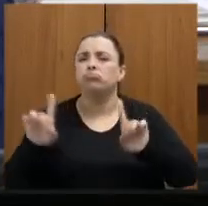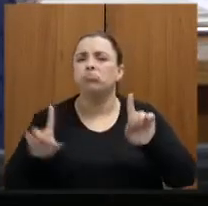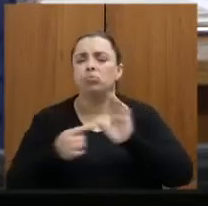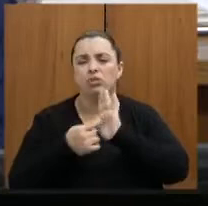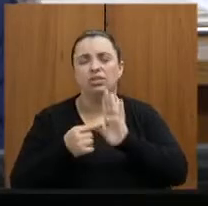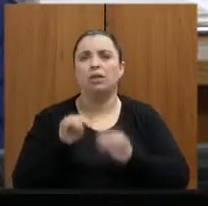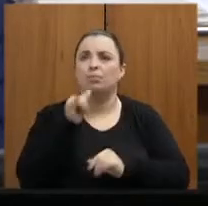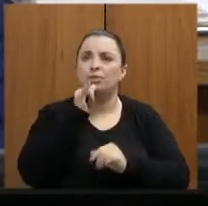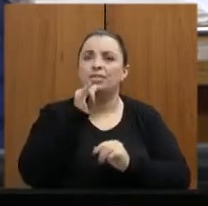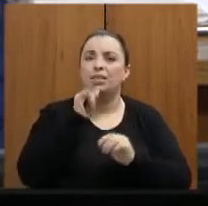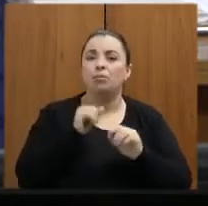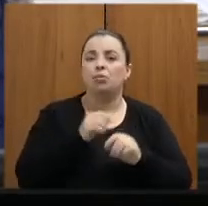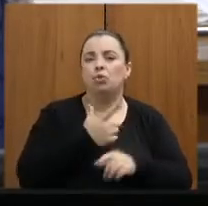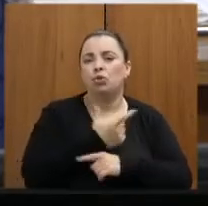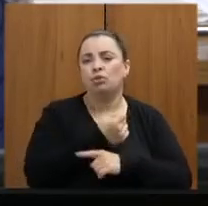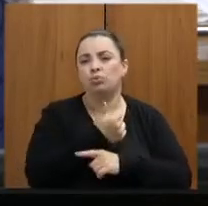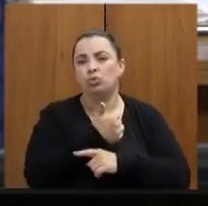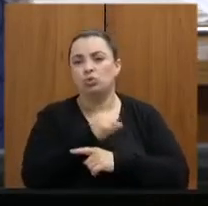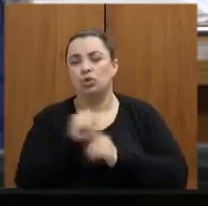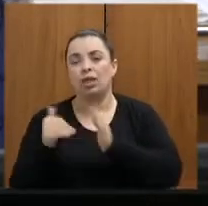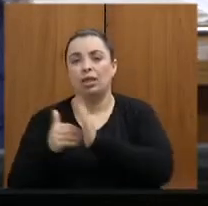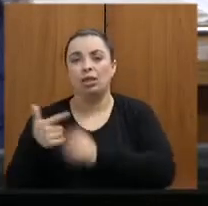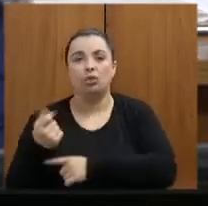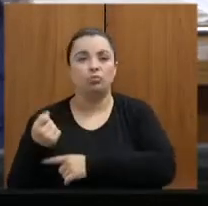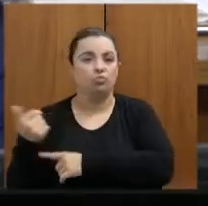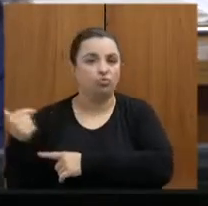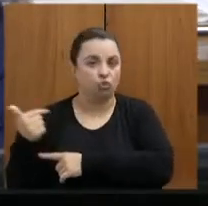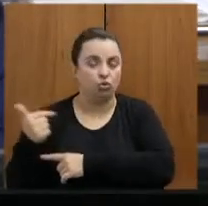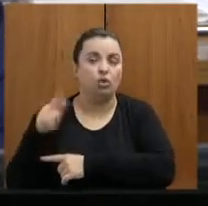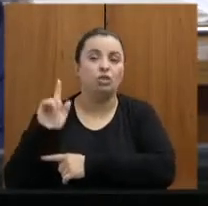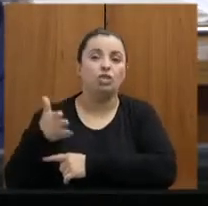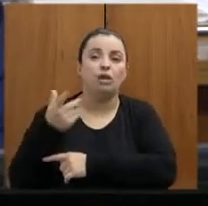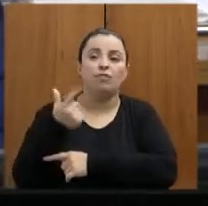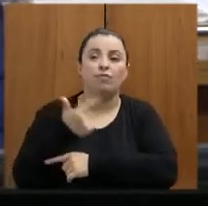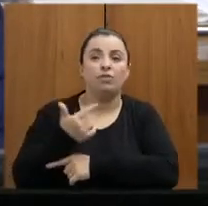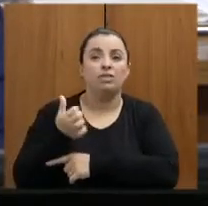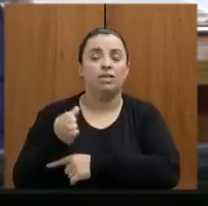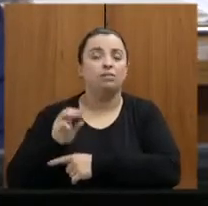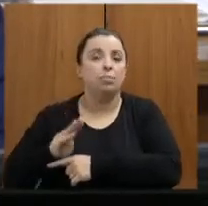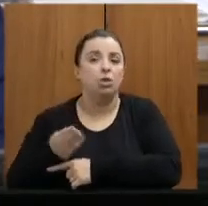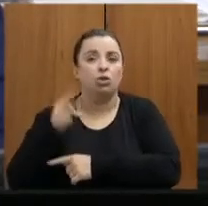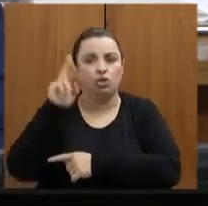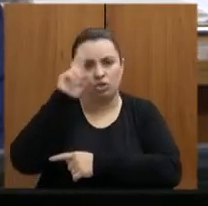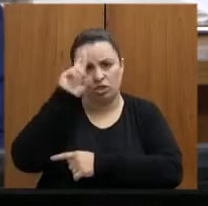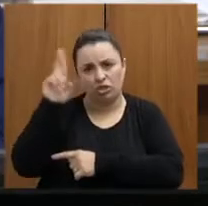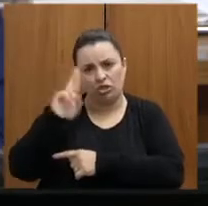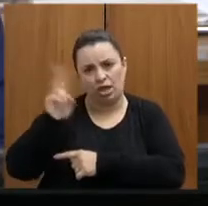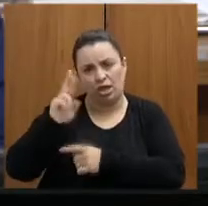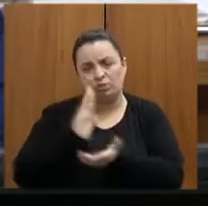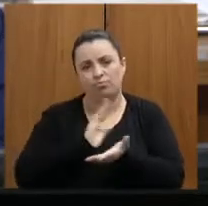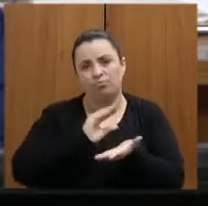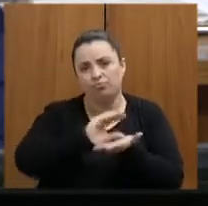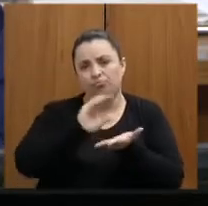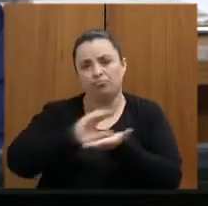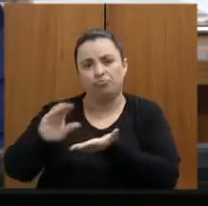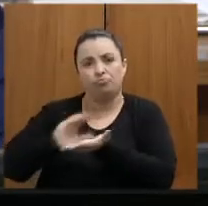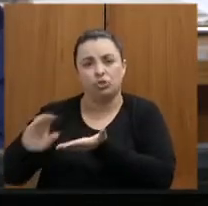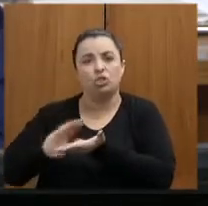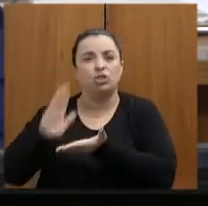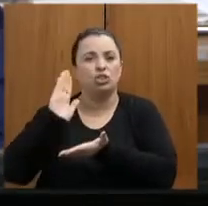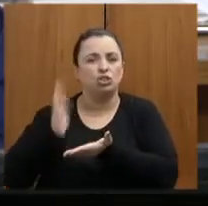2018/2022 a partir de 26 milhões de reais com 6237 agricultores beneficiados